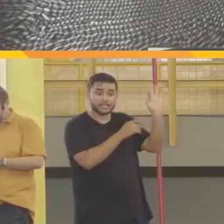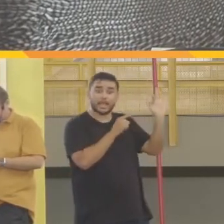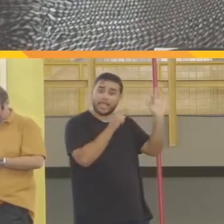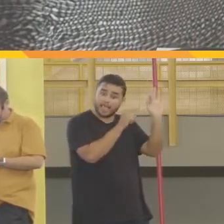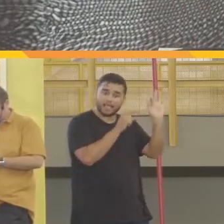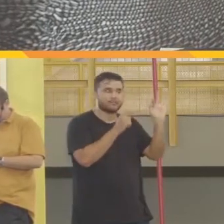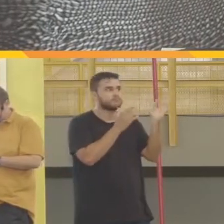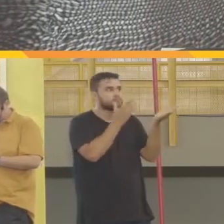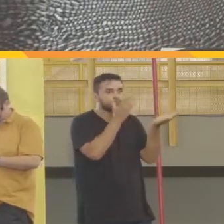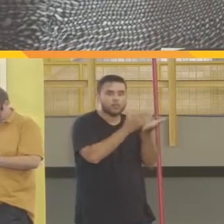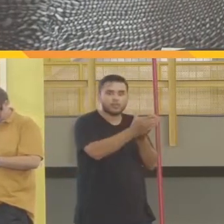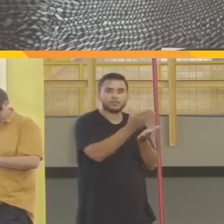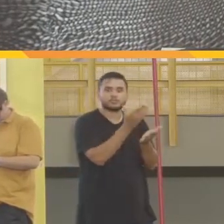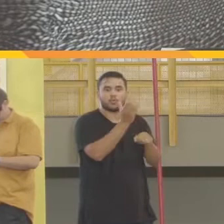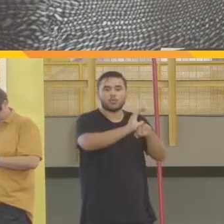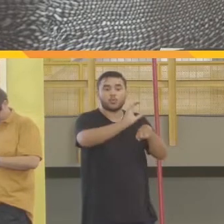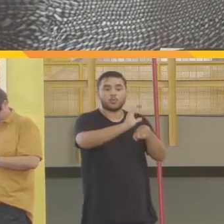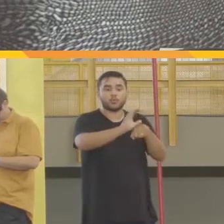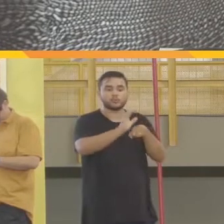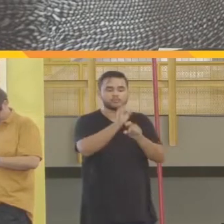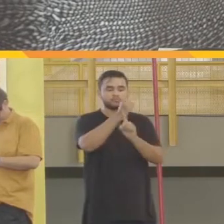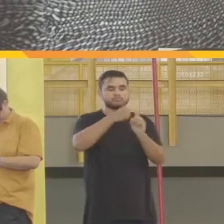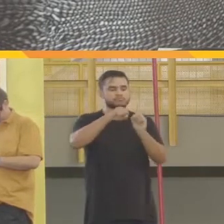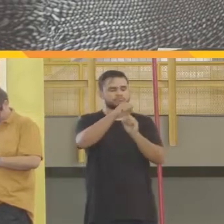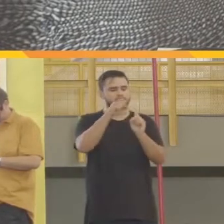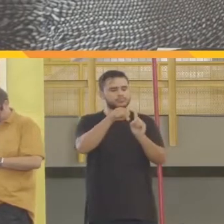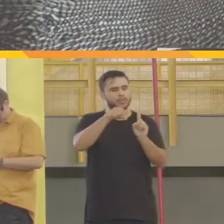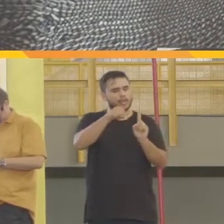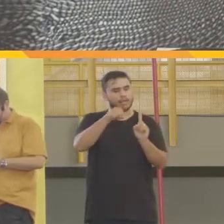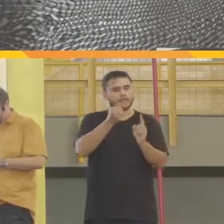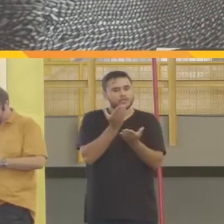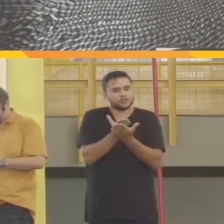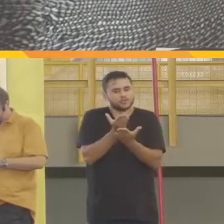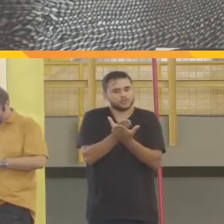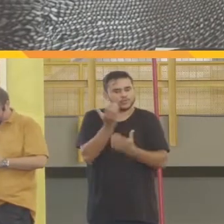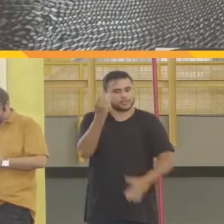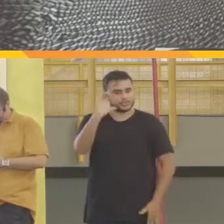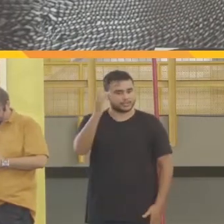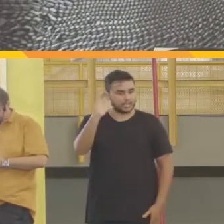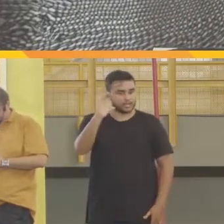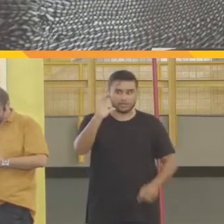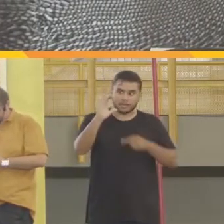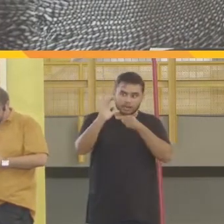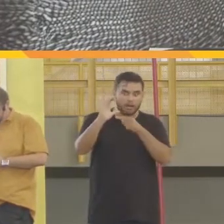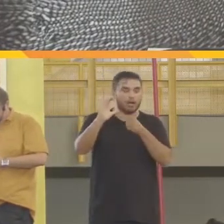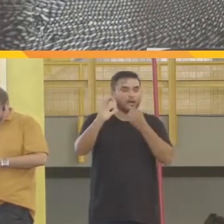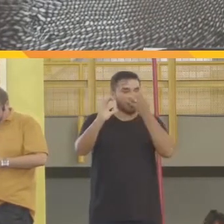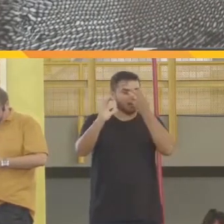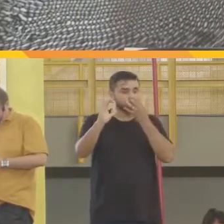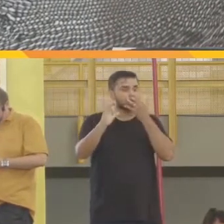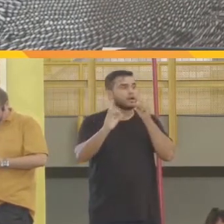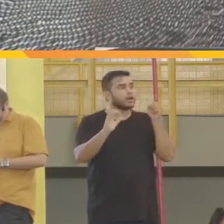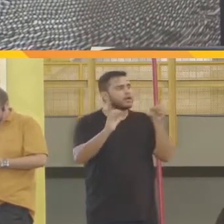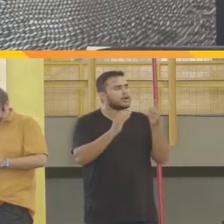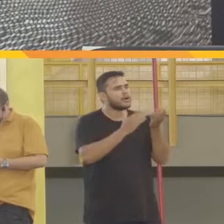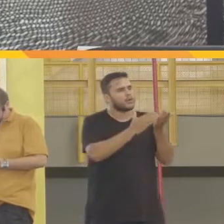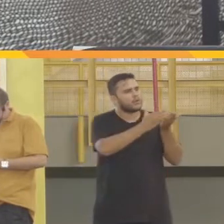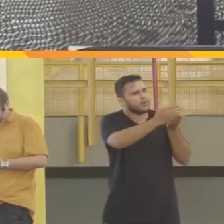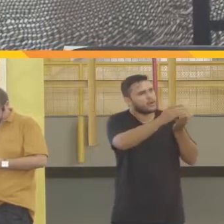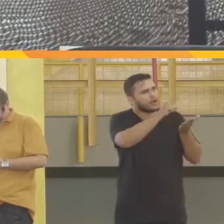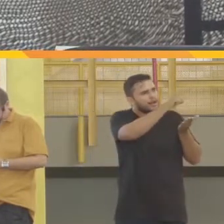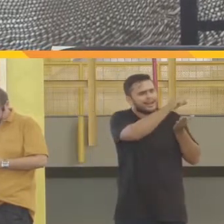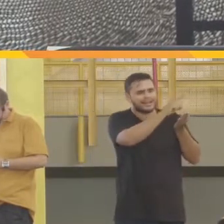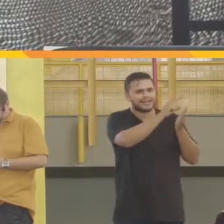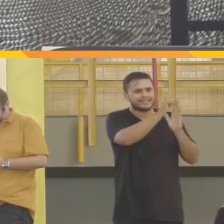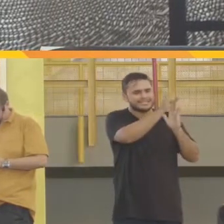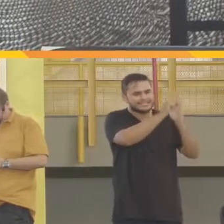sociologia enquanto ciência. Se isso aconteceu na Europa no final do século XIX, isso só vai